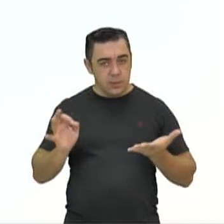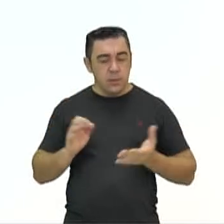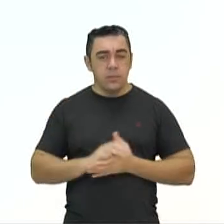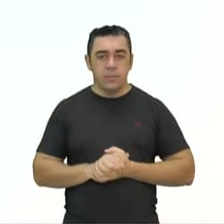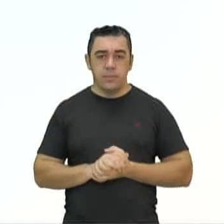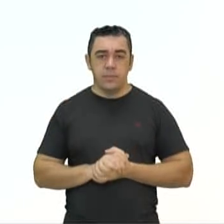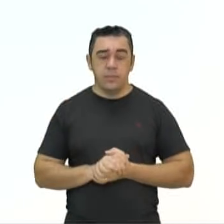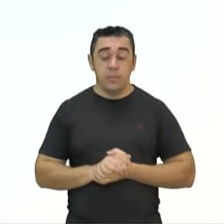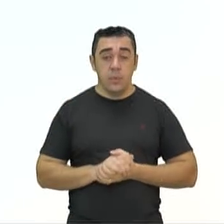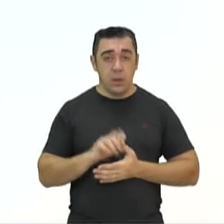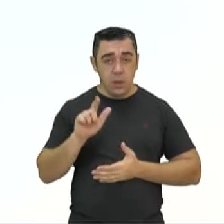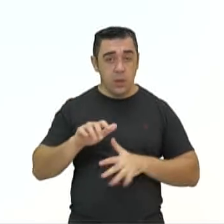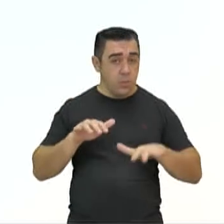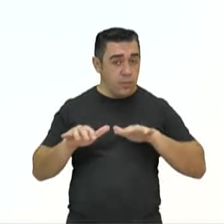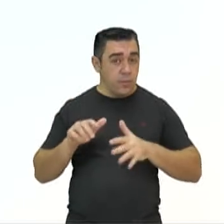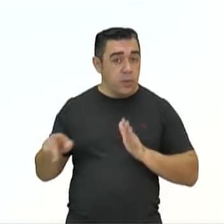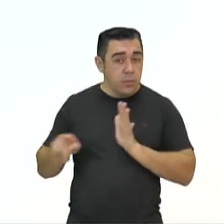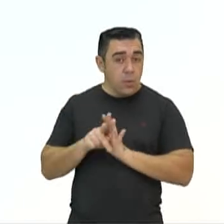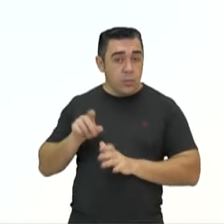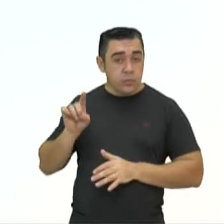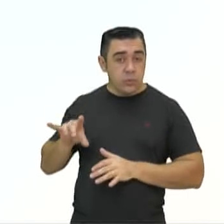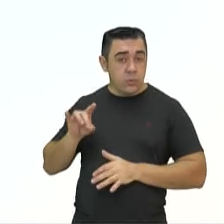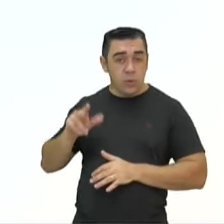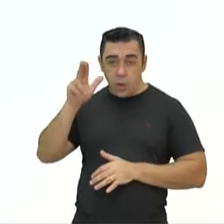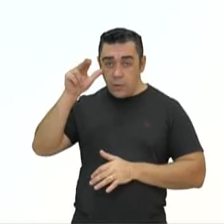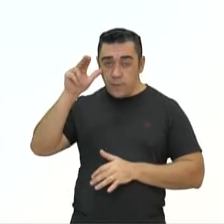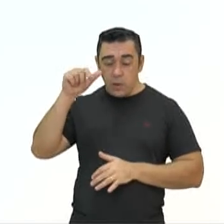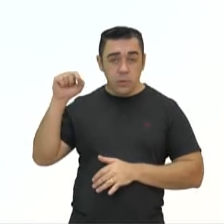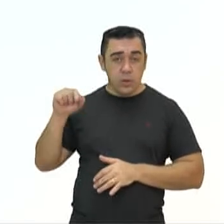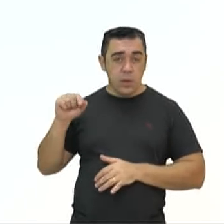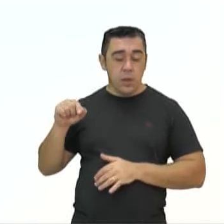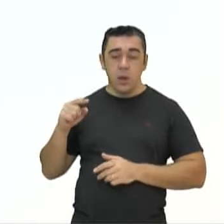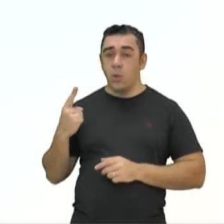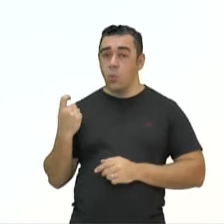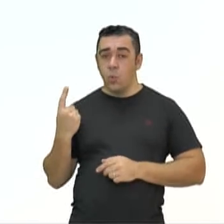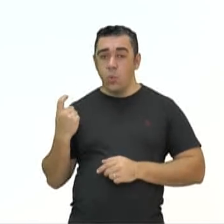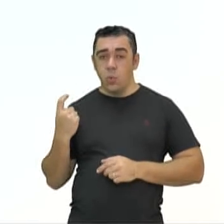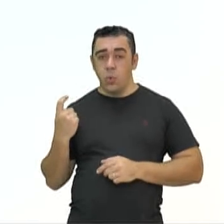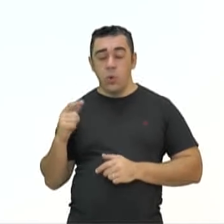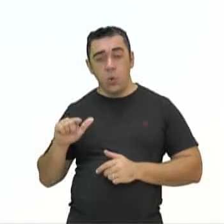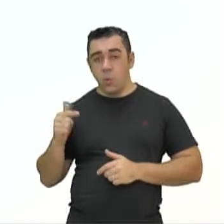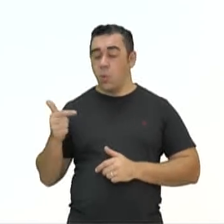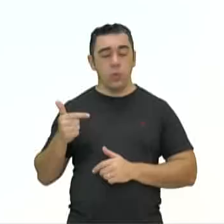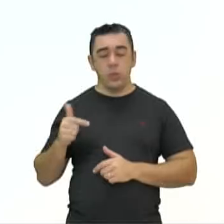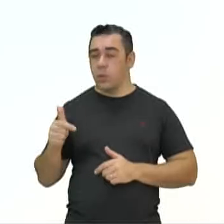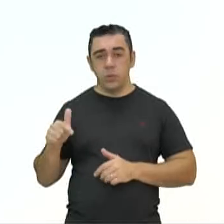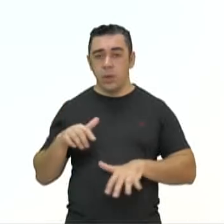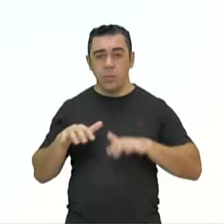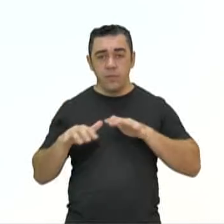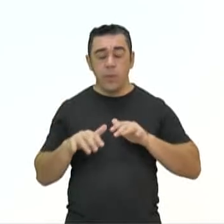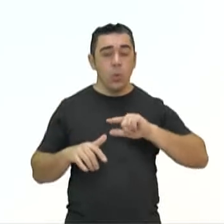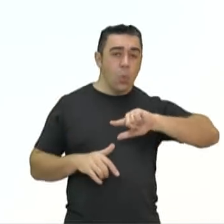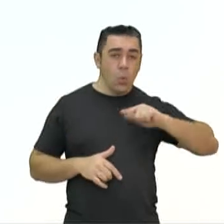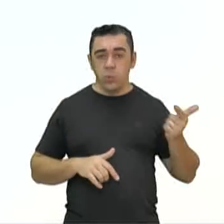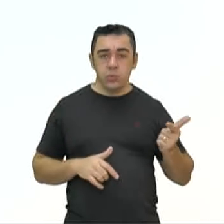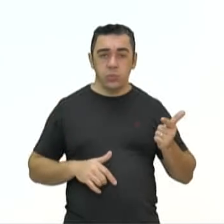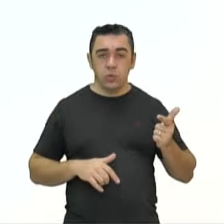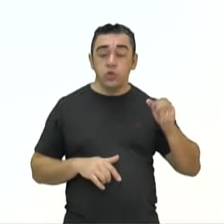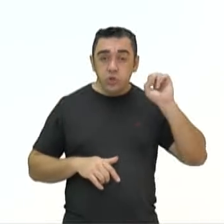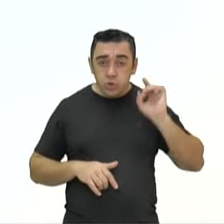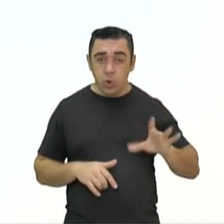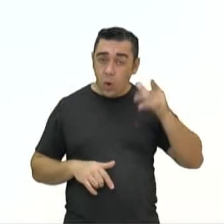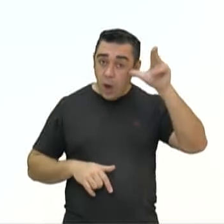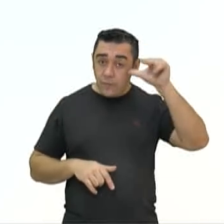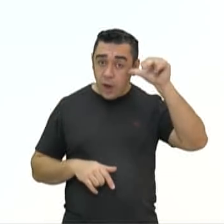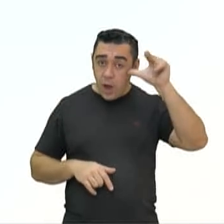é típico, somente a ele mesmo, pois nenhuma peça tem um movimento igual ou similar a ele. Nenhuma outra peça pode andar para frente e para